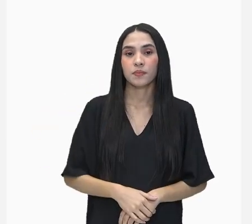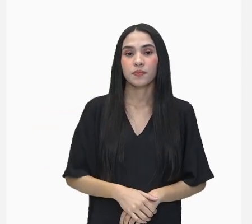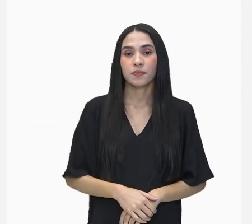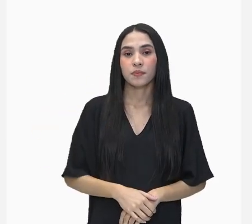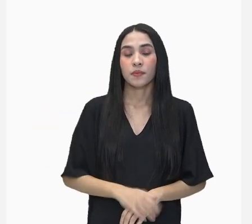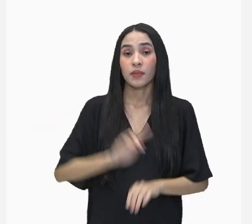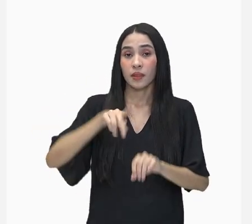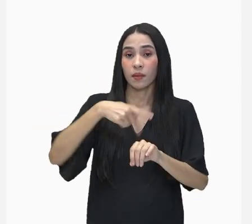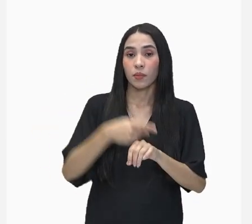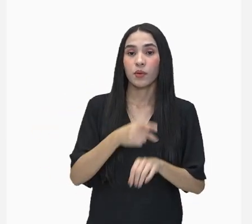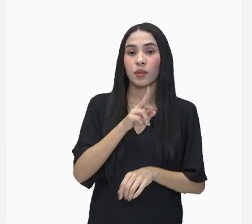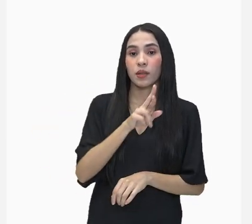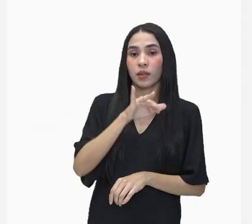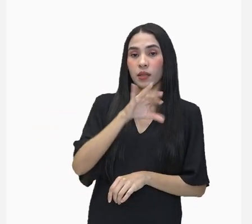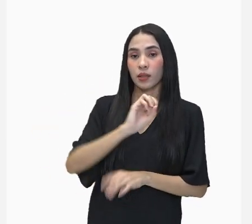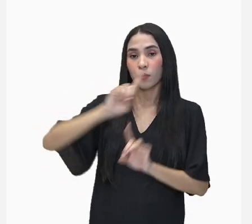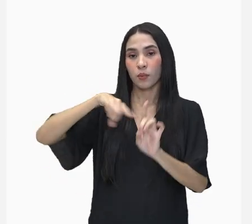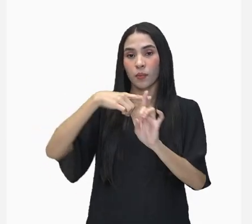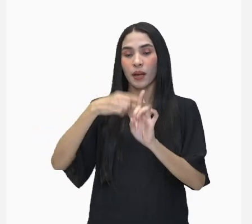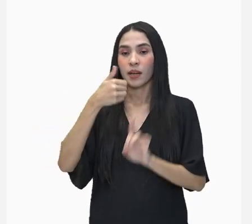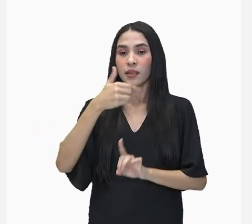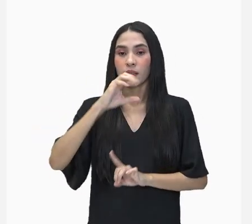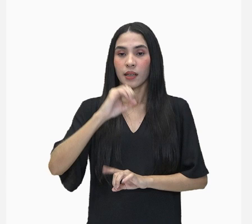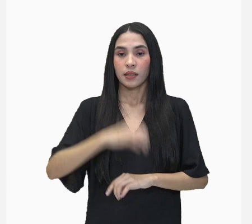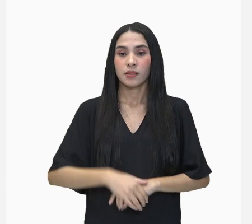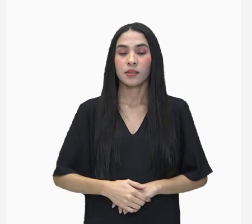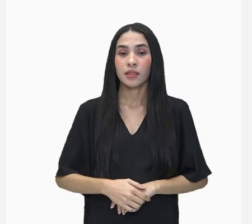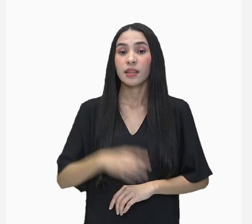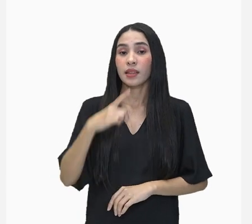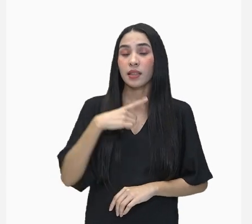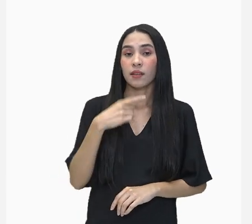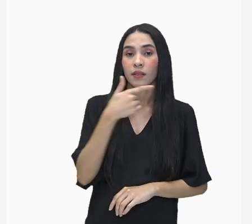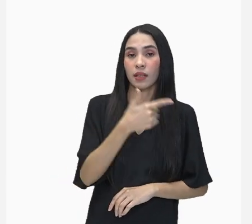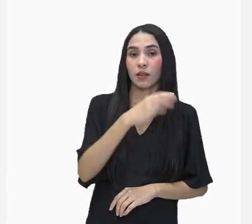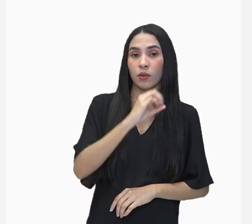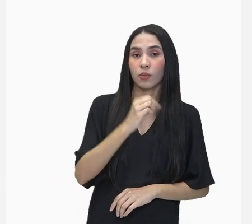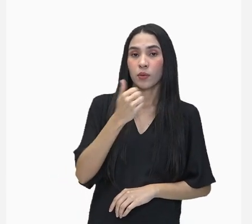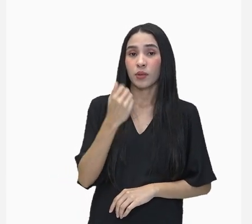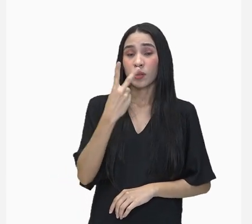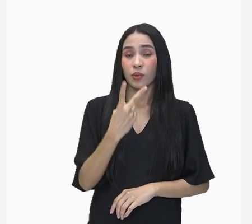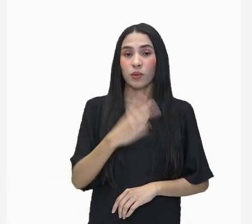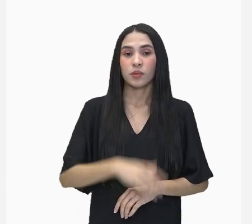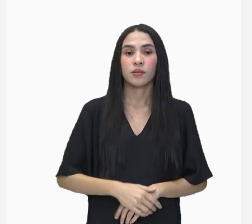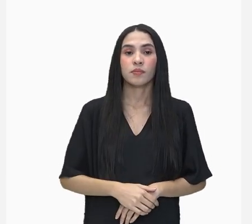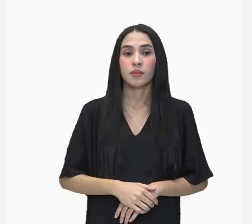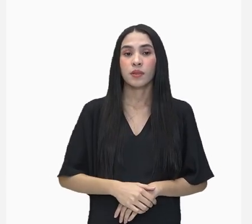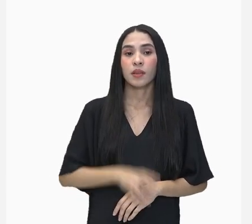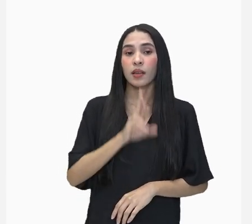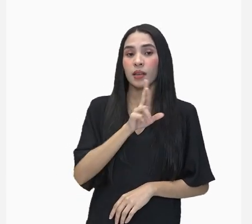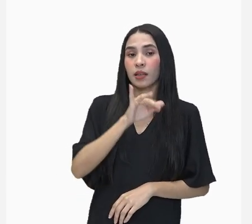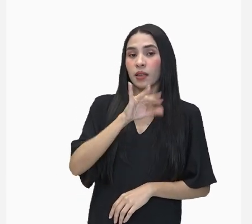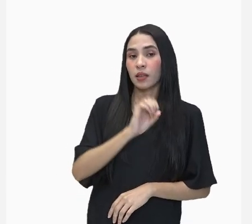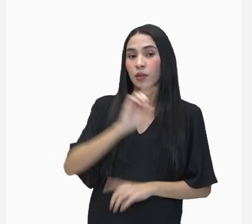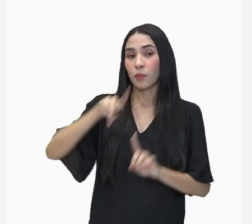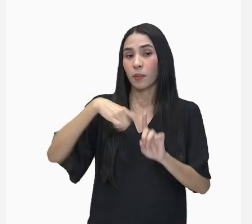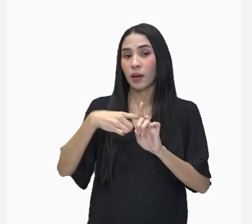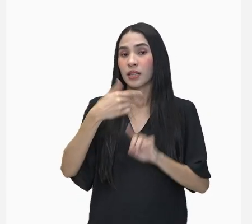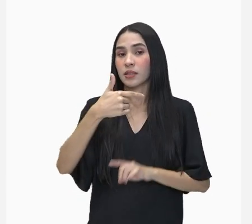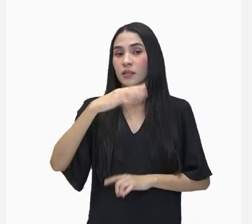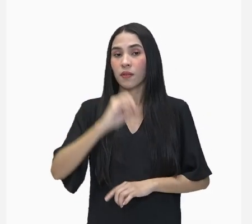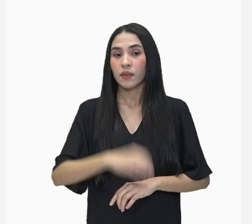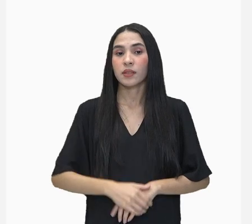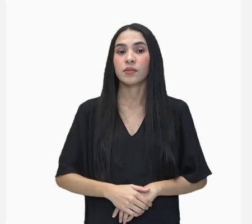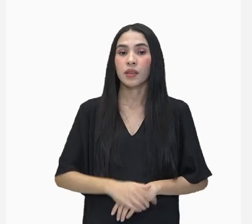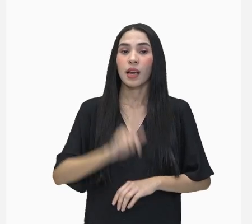a Rio +10, nós tivemos em 2012, 20 anos depois, a Rio +20, Conferência das